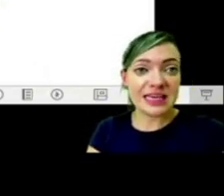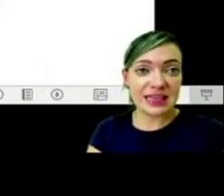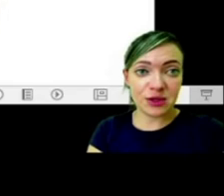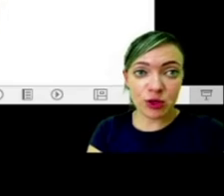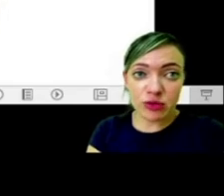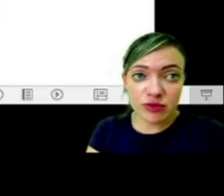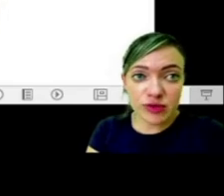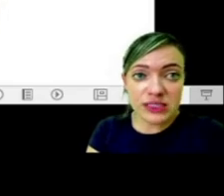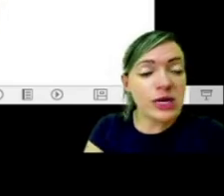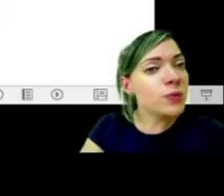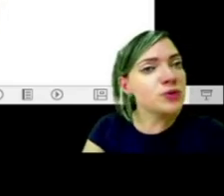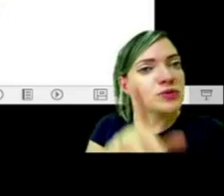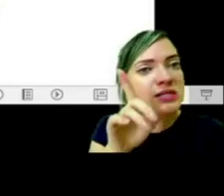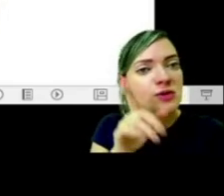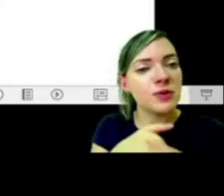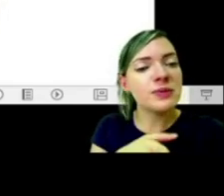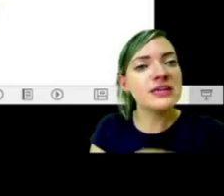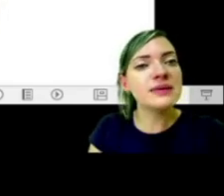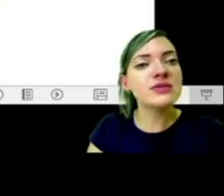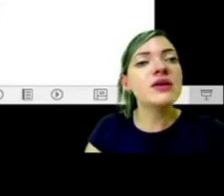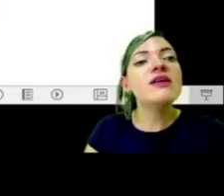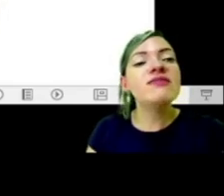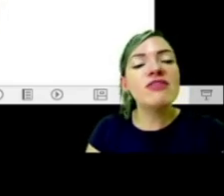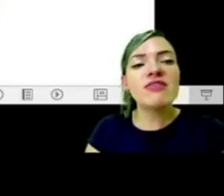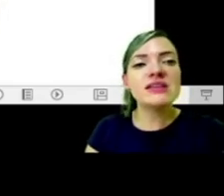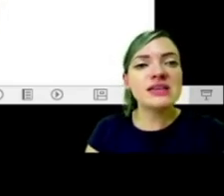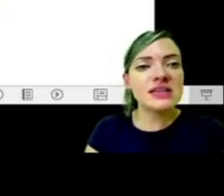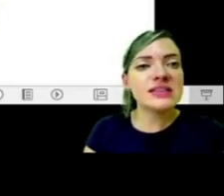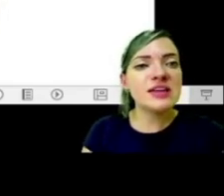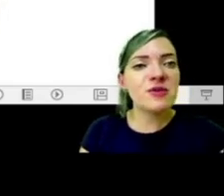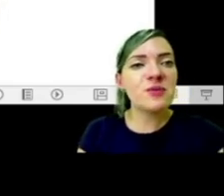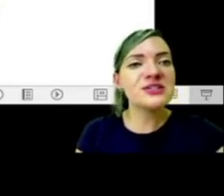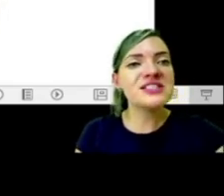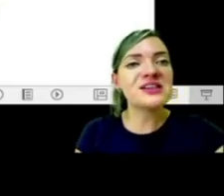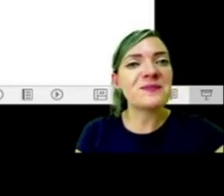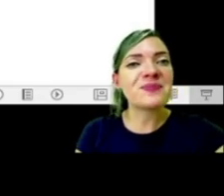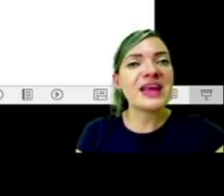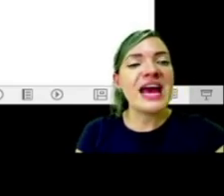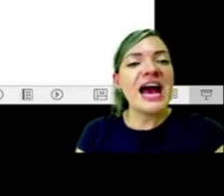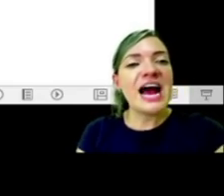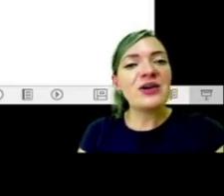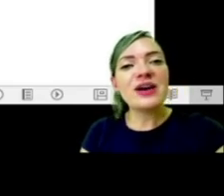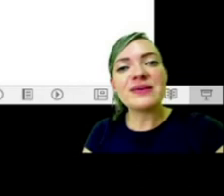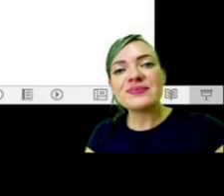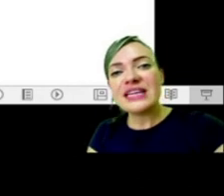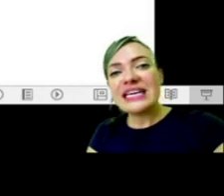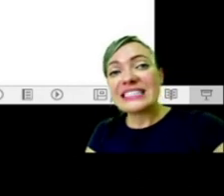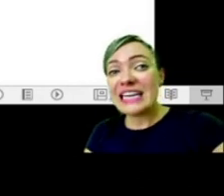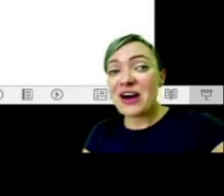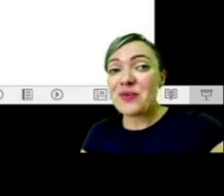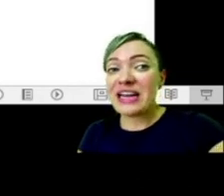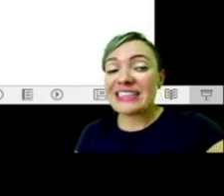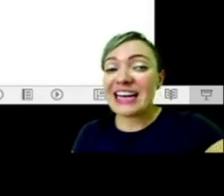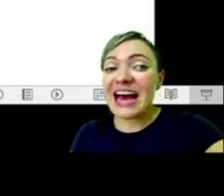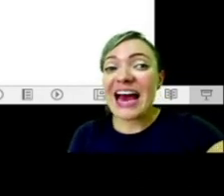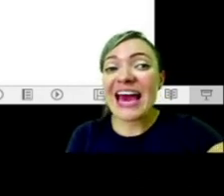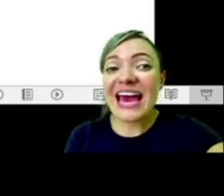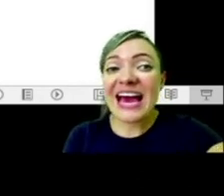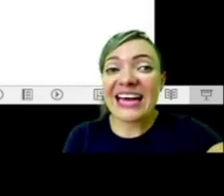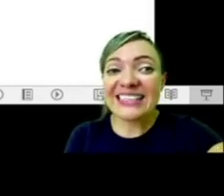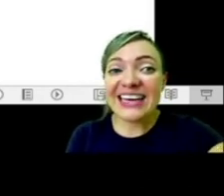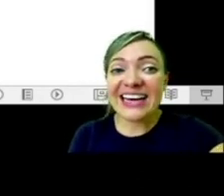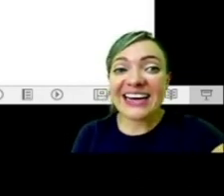fungos heterótrofos, não produzem seu próprio alimento, vão fazer essa decomposição. Agora, dá uma olhada